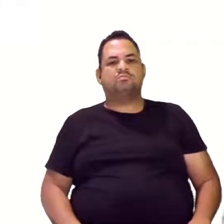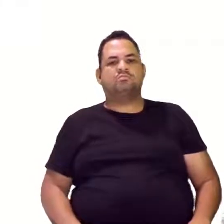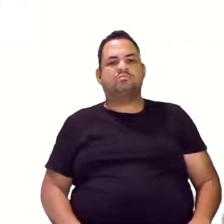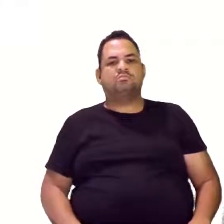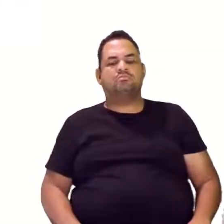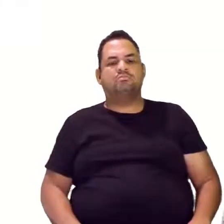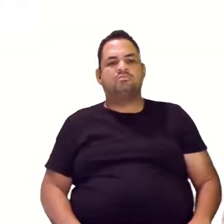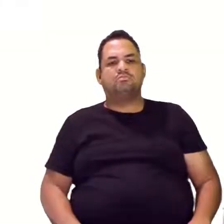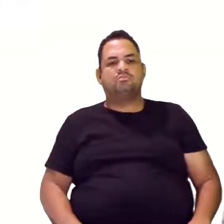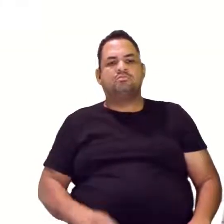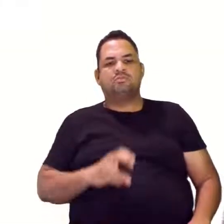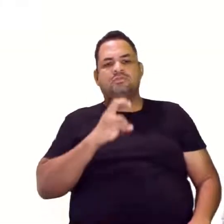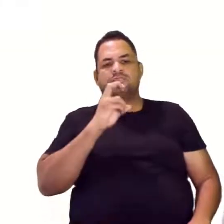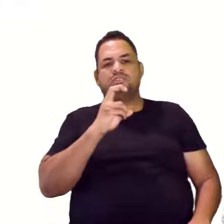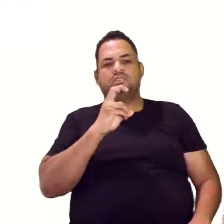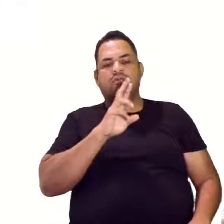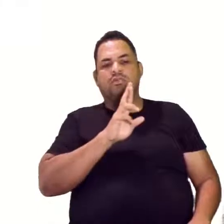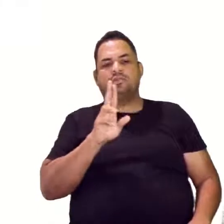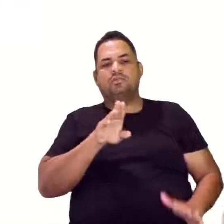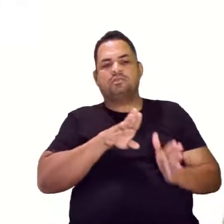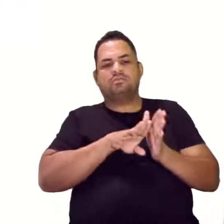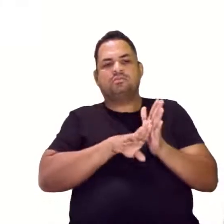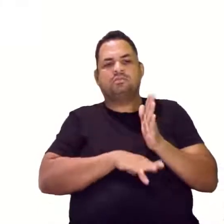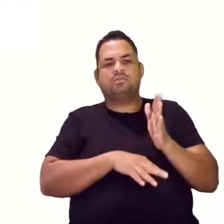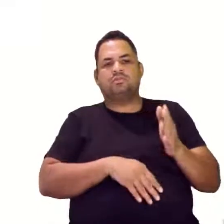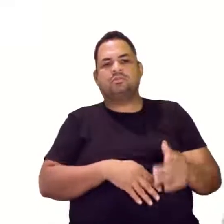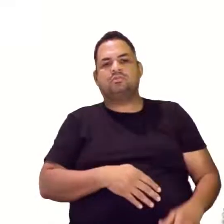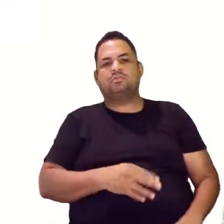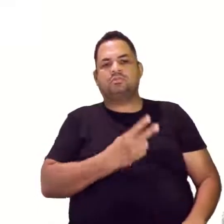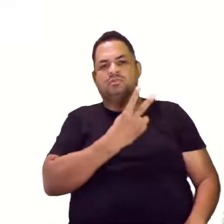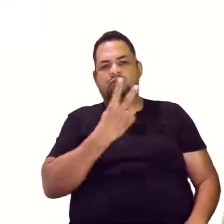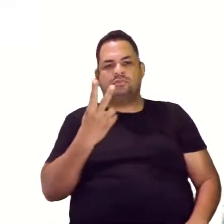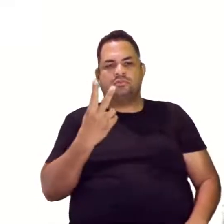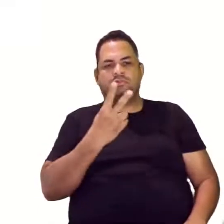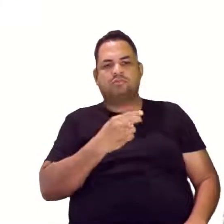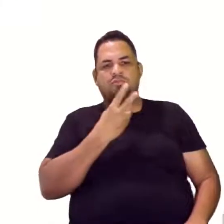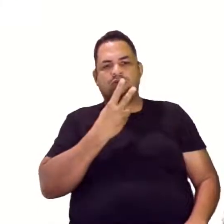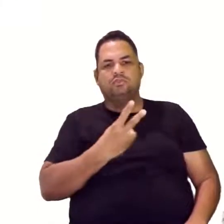a venda. Menos, né? 2,80. Menos a soma desse com esse.